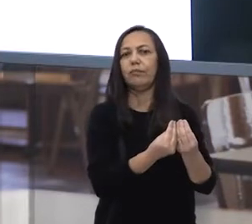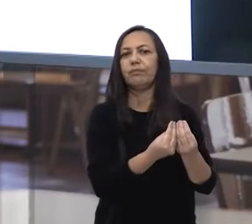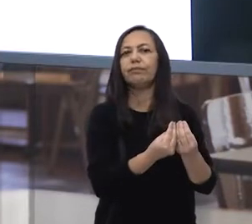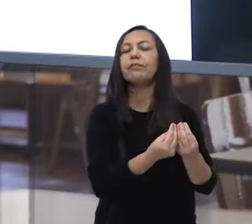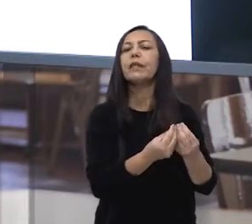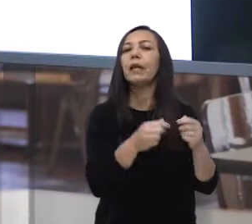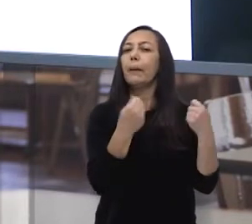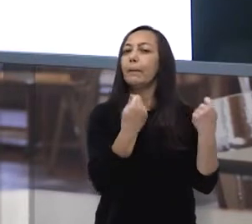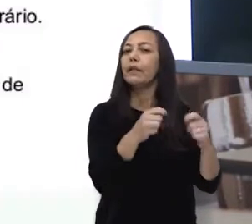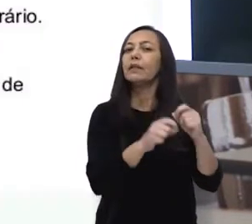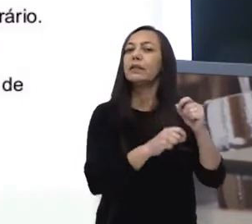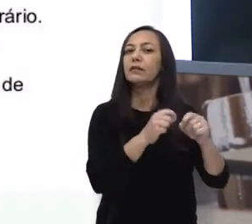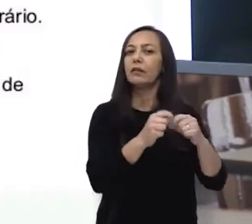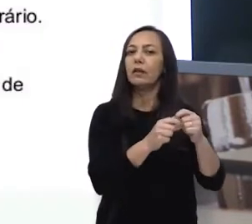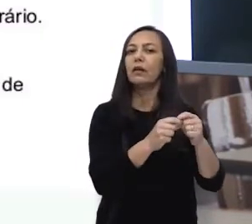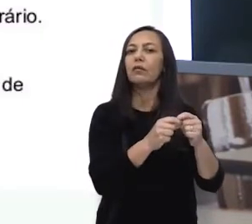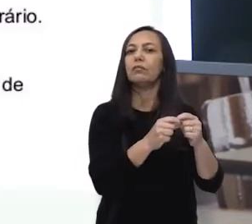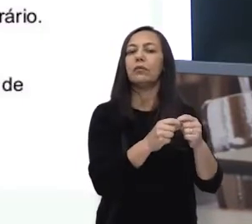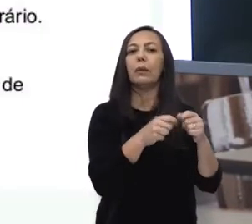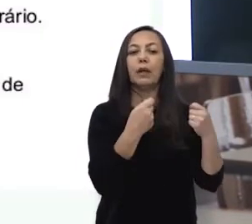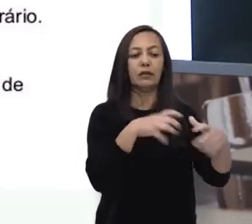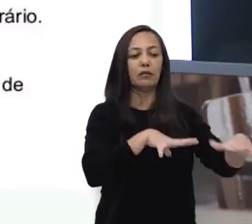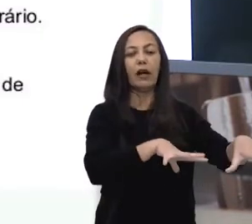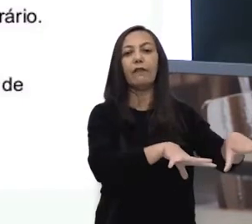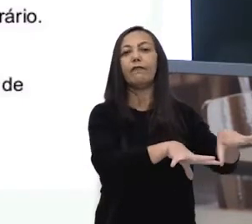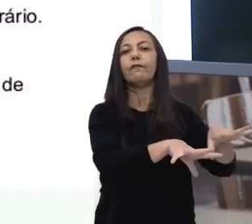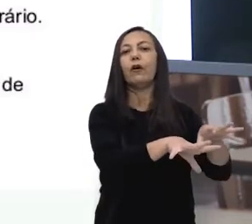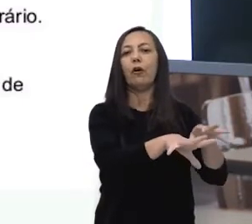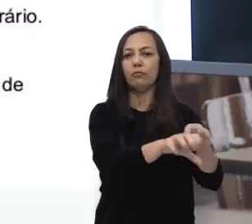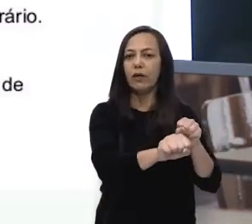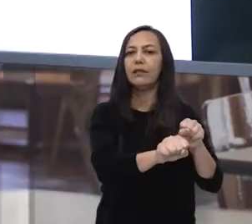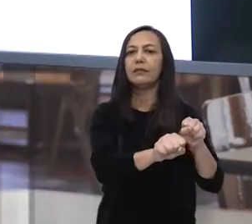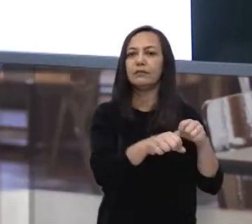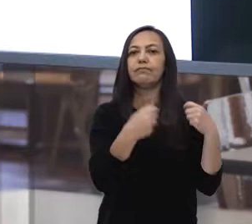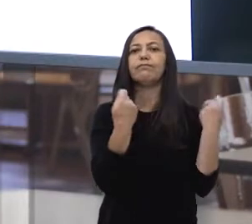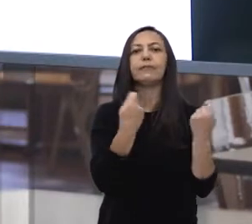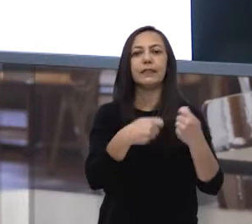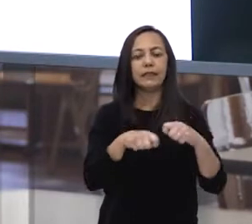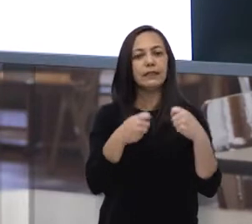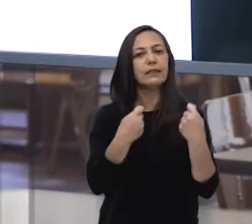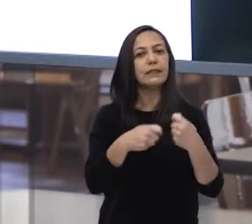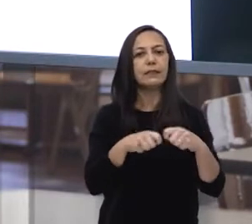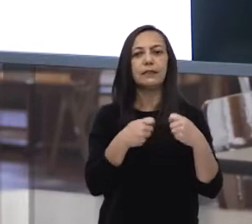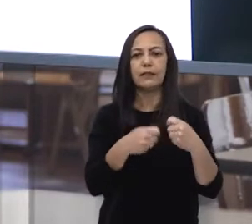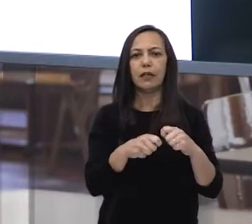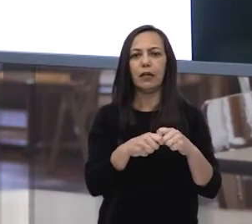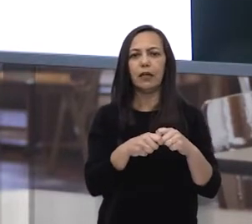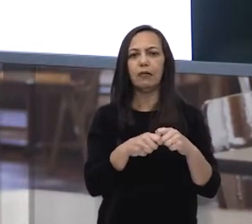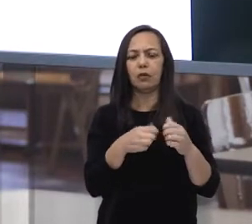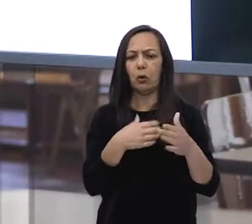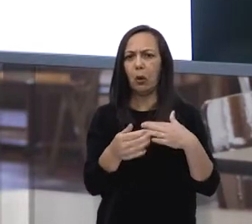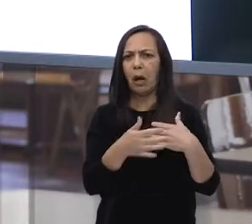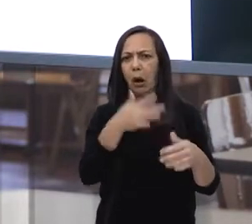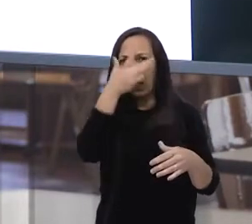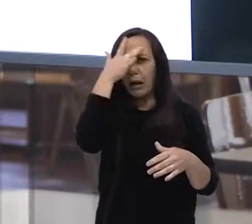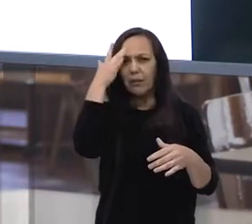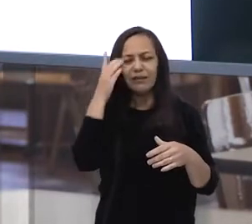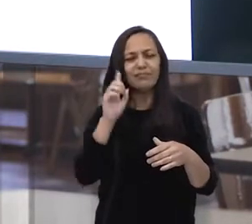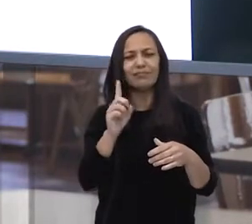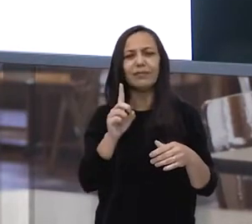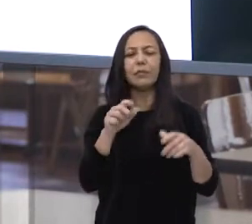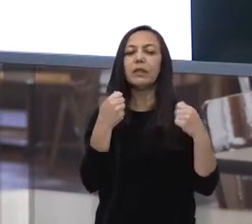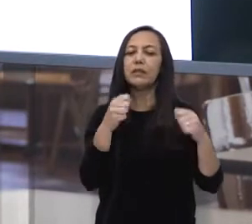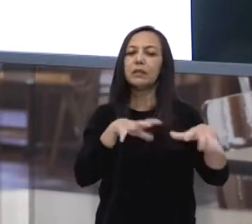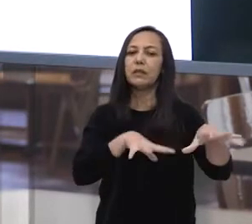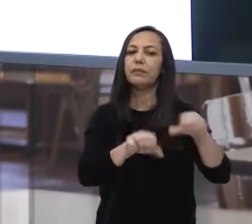E tinha que se ter uma qualificação, uma especialização no que se estava produzindo. A gente não pode falar